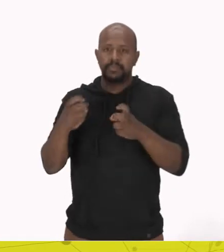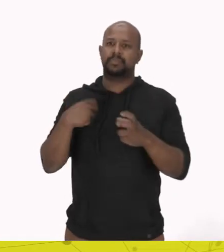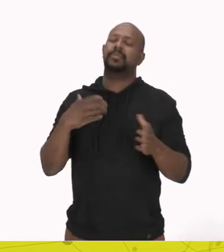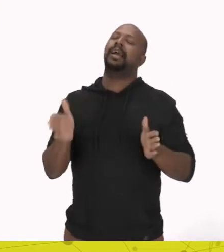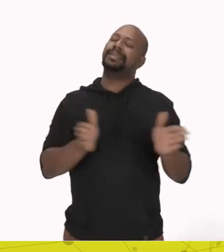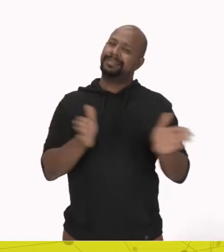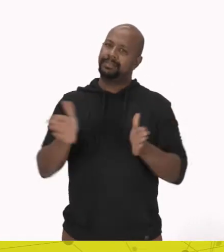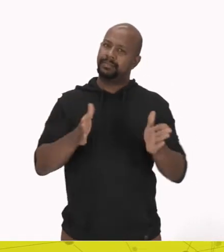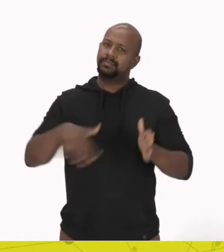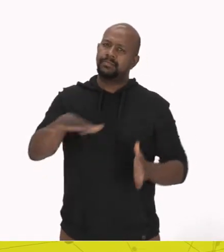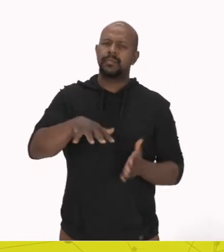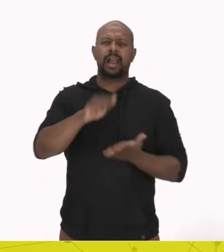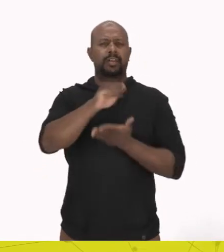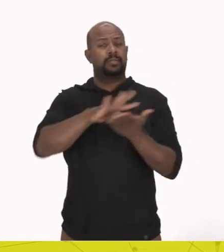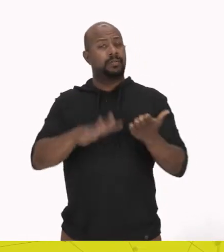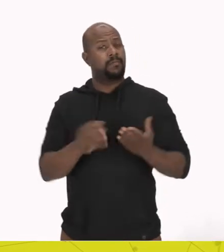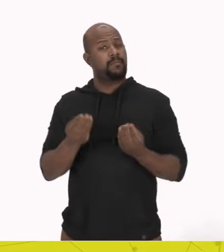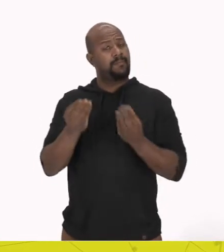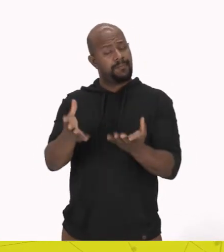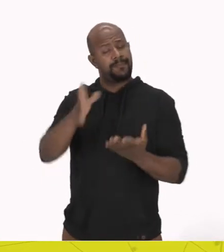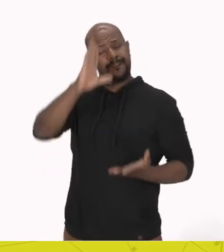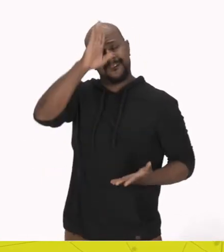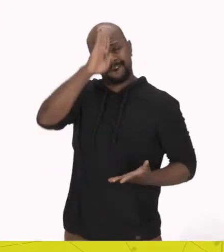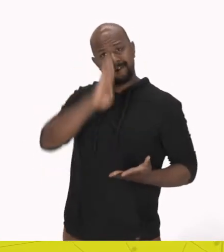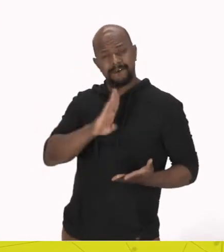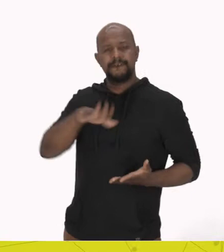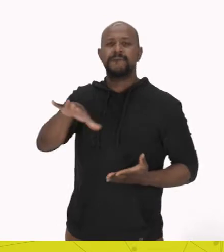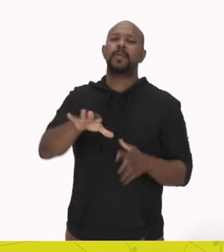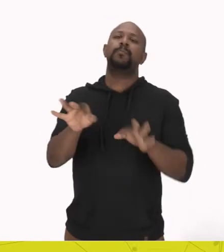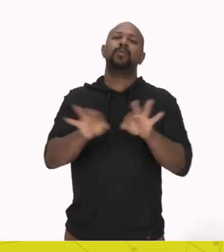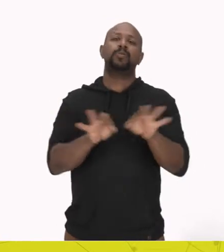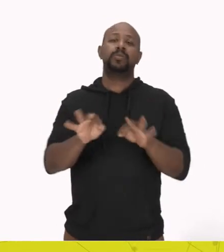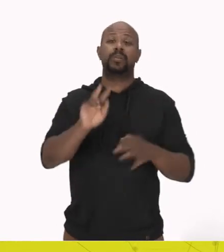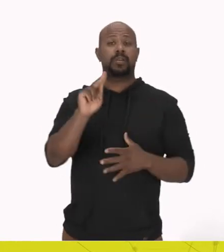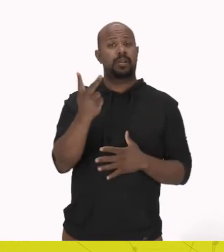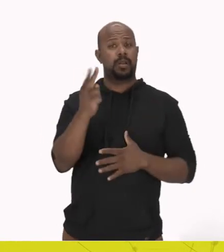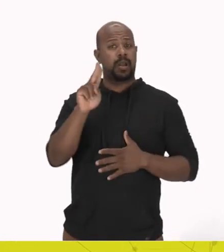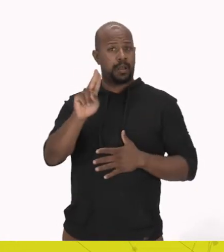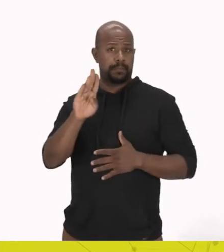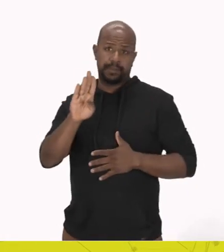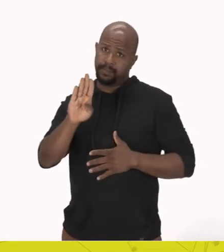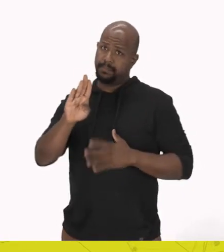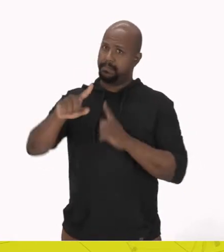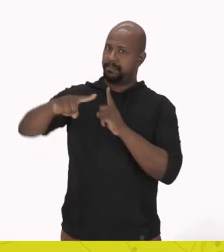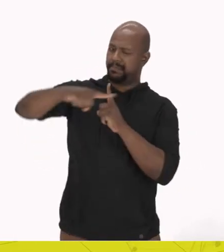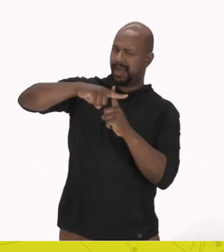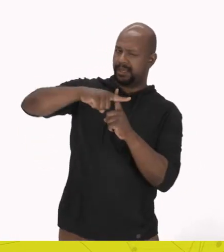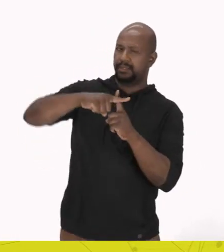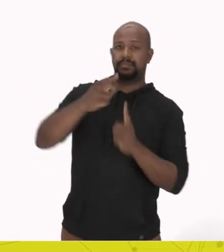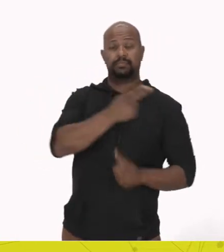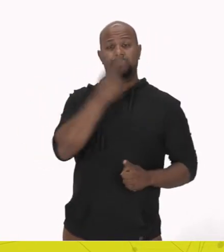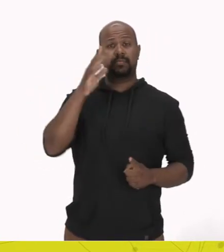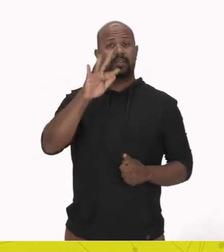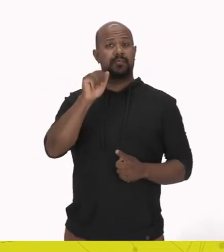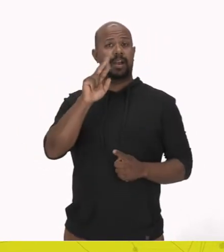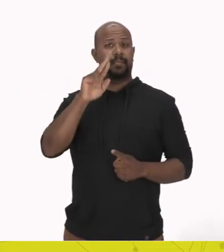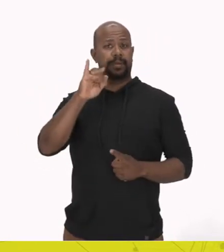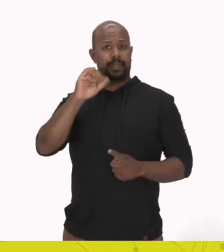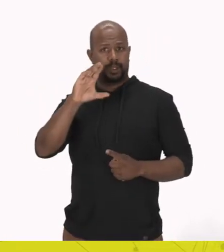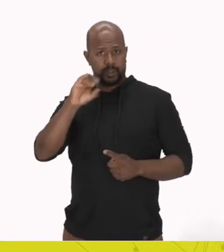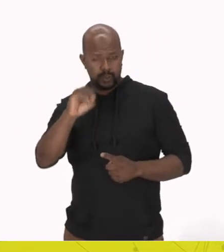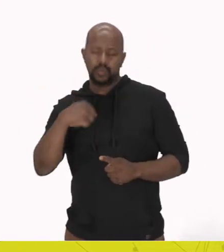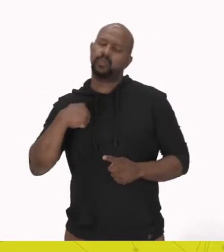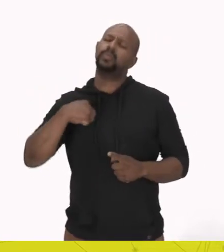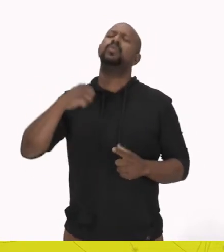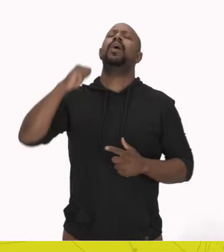e Acessibilidade, uma atividade oferecida gratuitamente pelo programa Hub+. Meu nome é